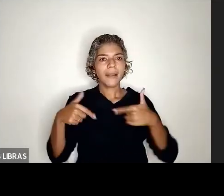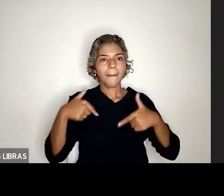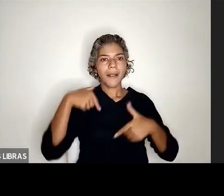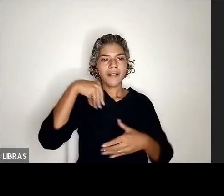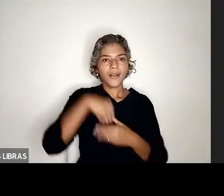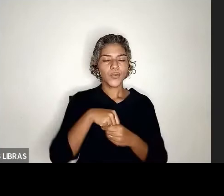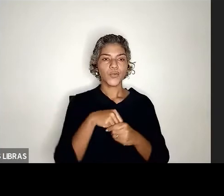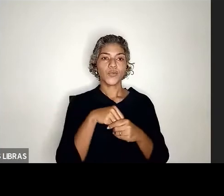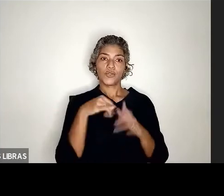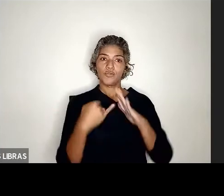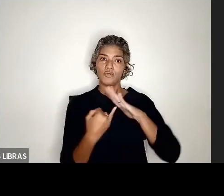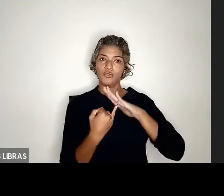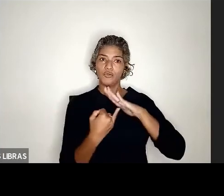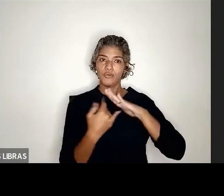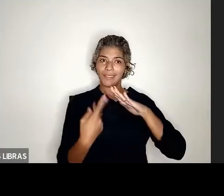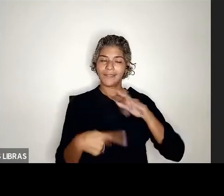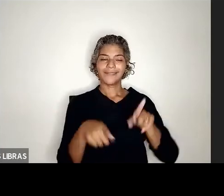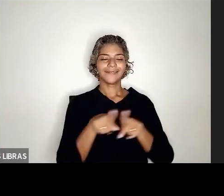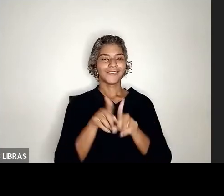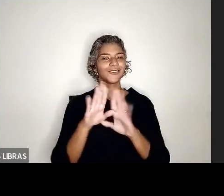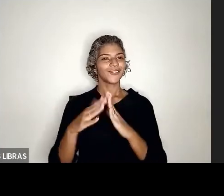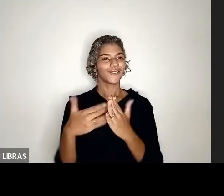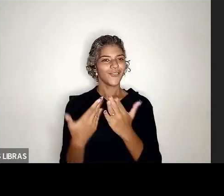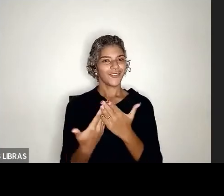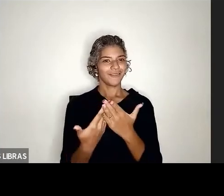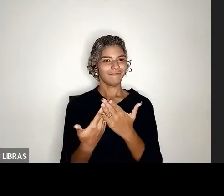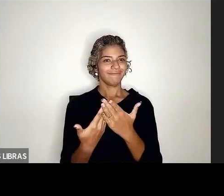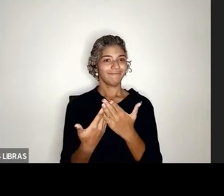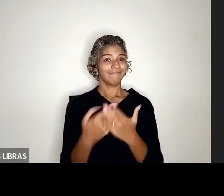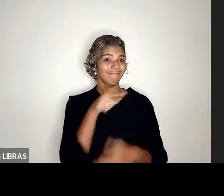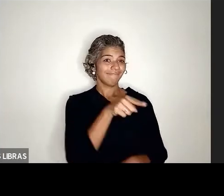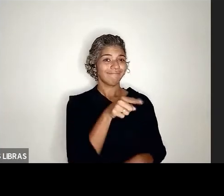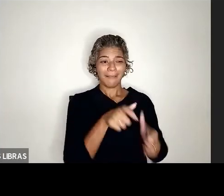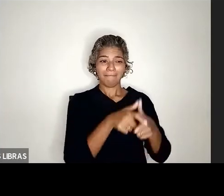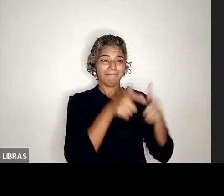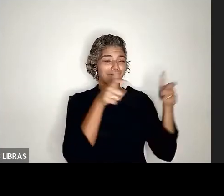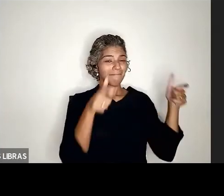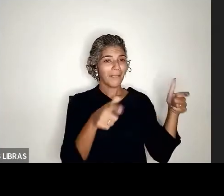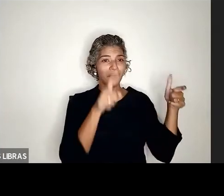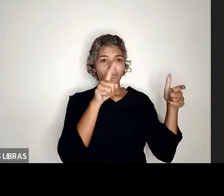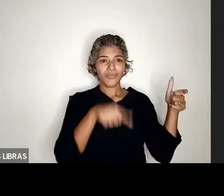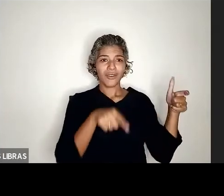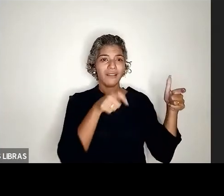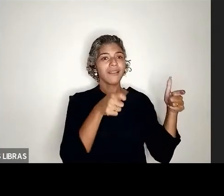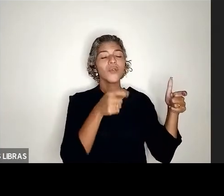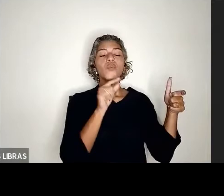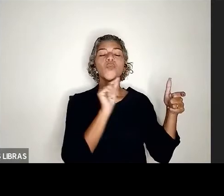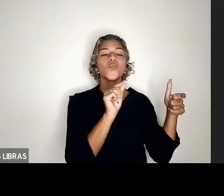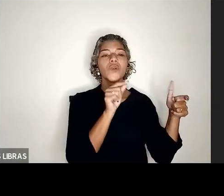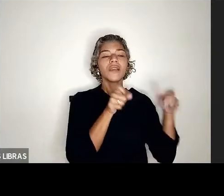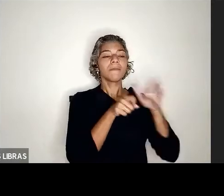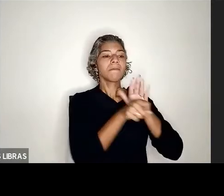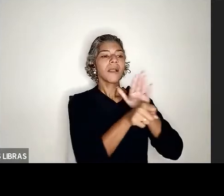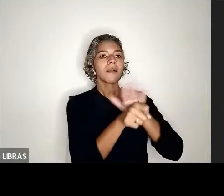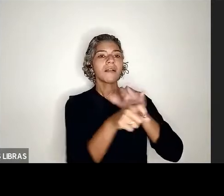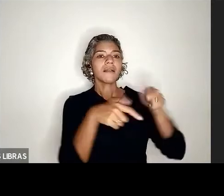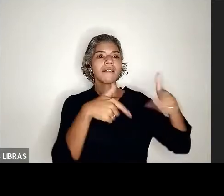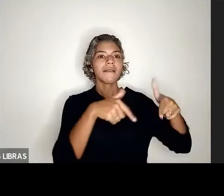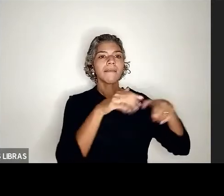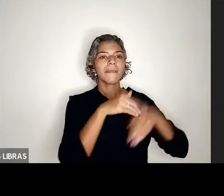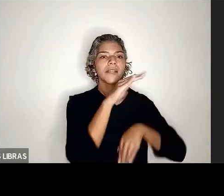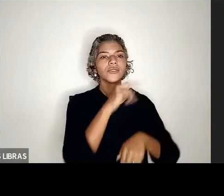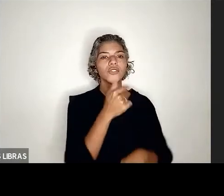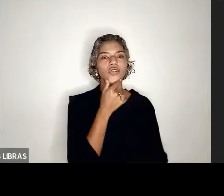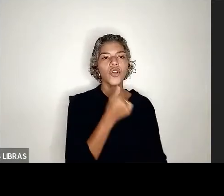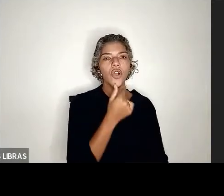naturalizar que alguns espaços eles sejam predominantemente ocupados, ou muitas vezes exclusivamente ocupados, por homens, brancos,